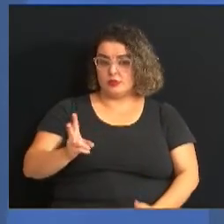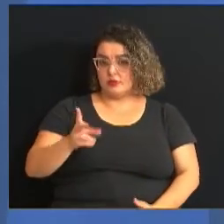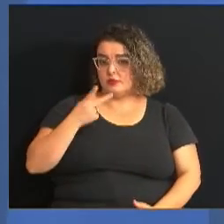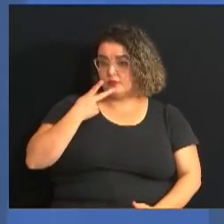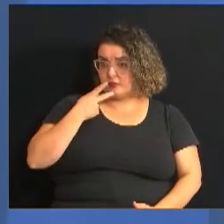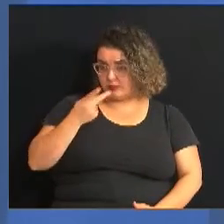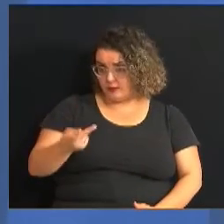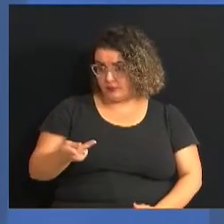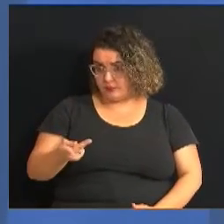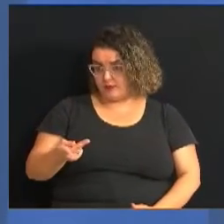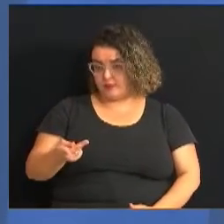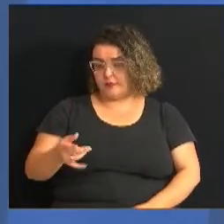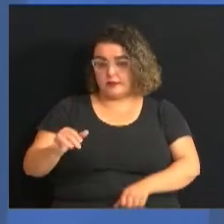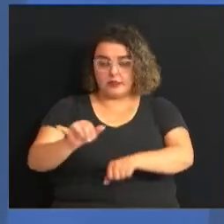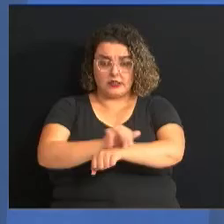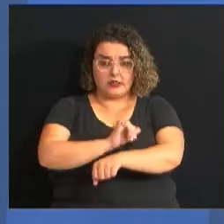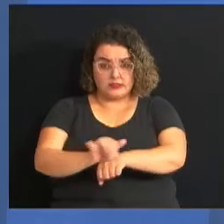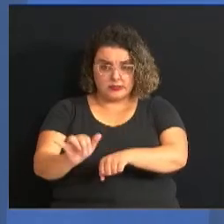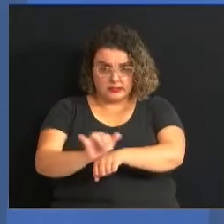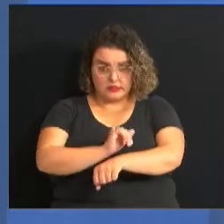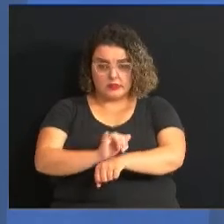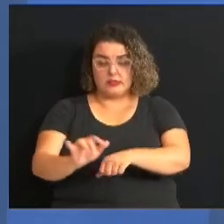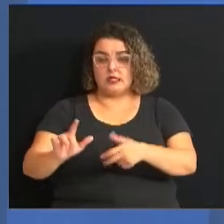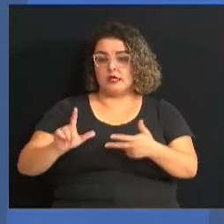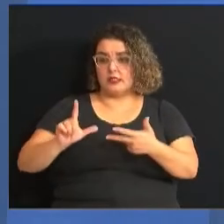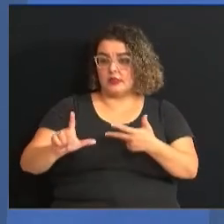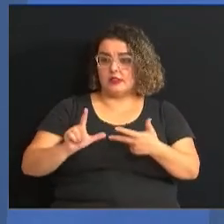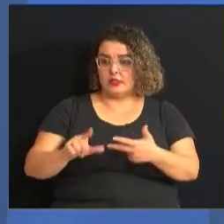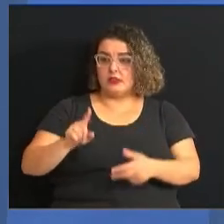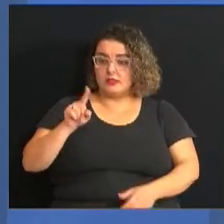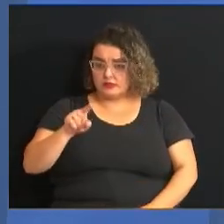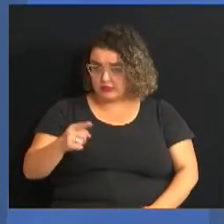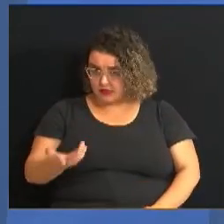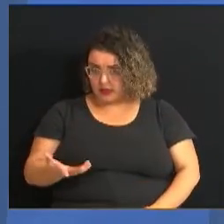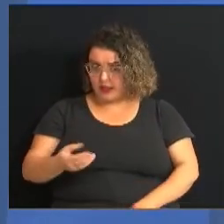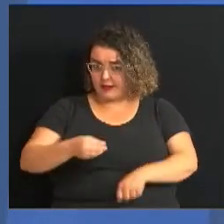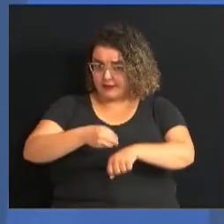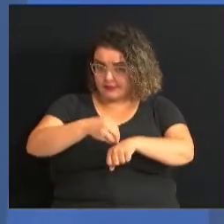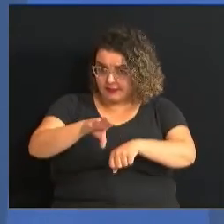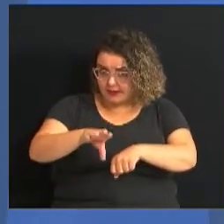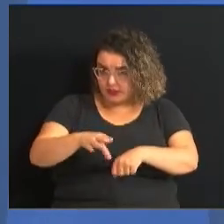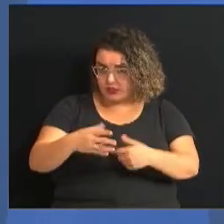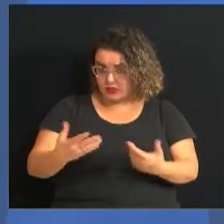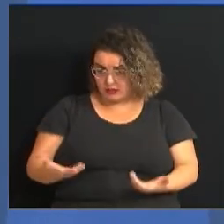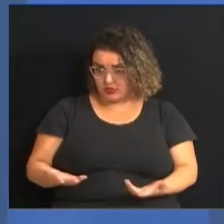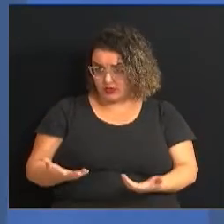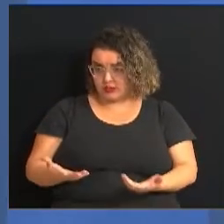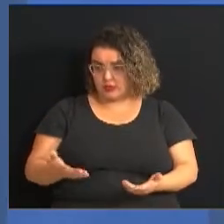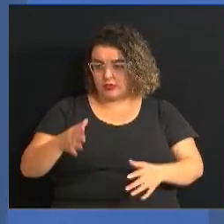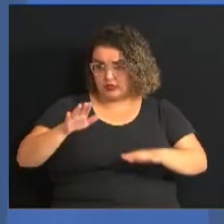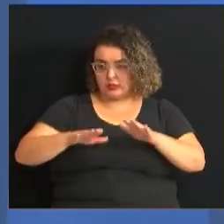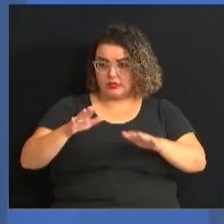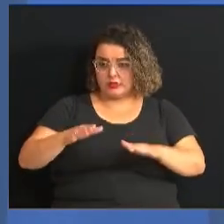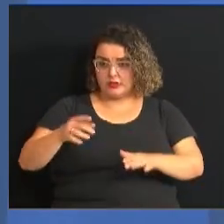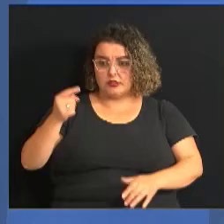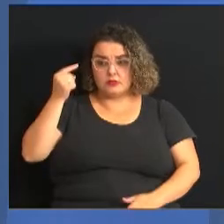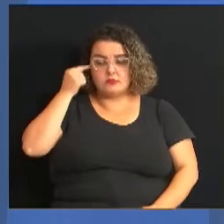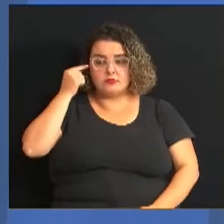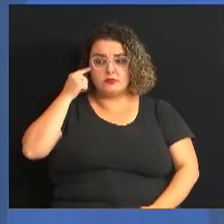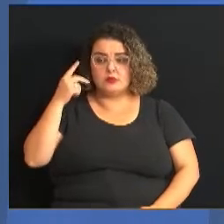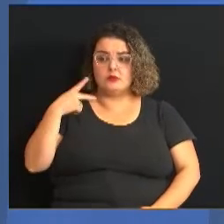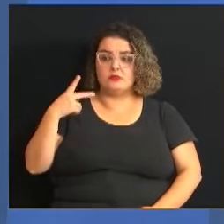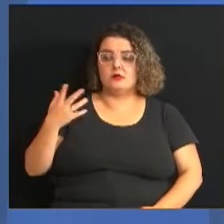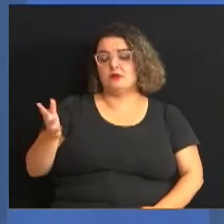das ferramentas legislativas e uma delas são as indicações. Às vezes a pessoa pensa, vereador, que olha,